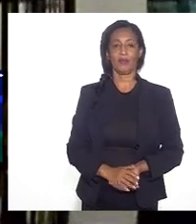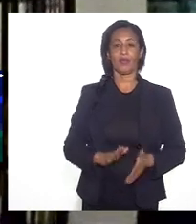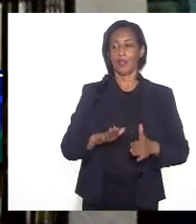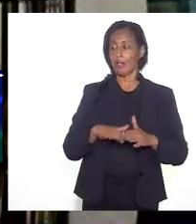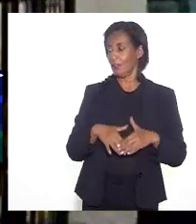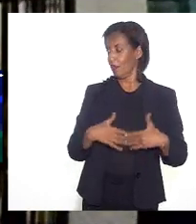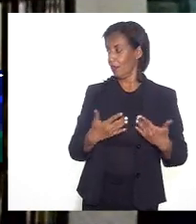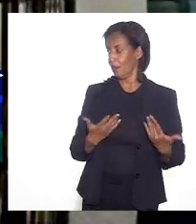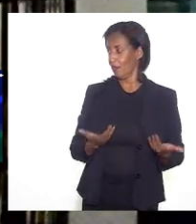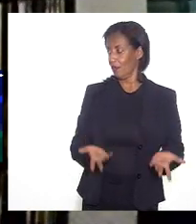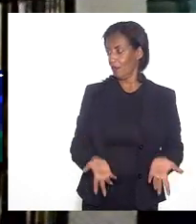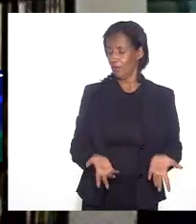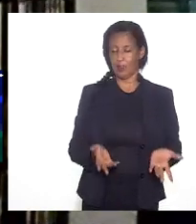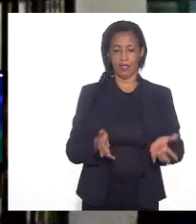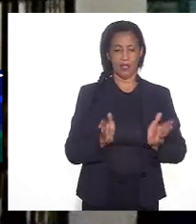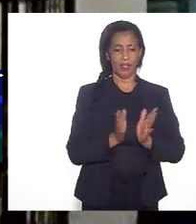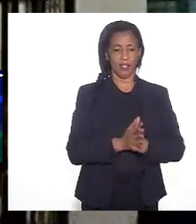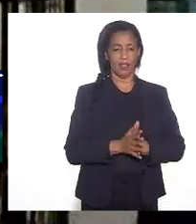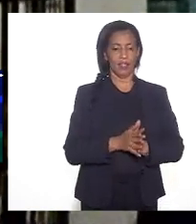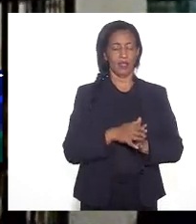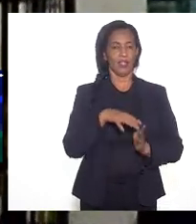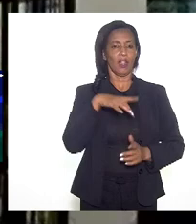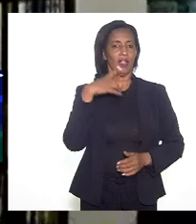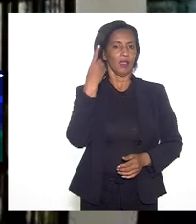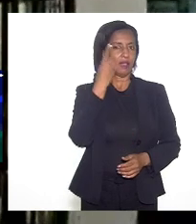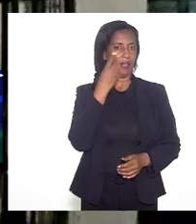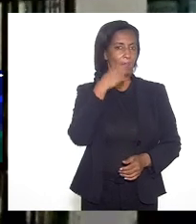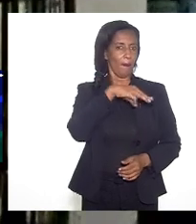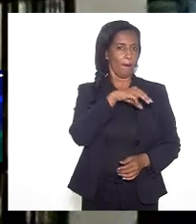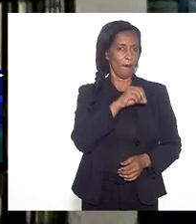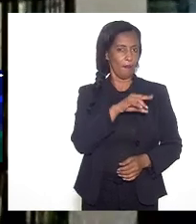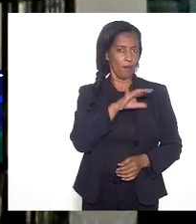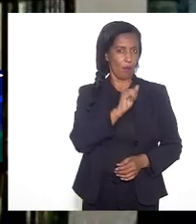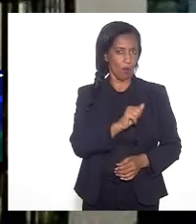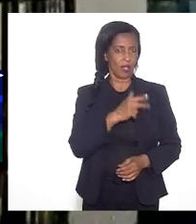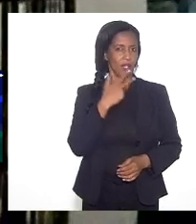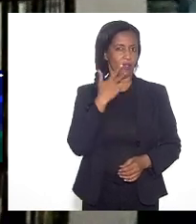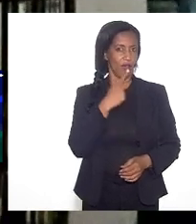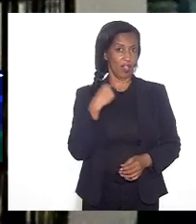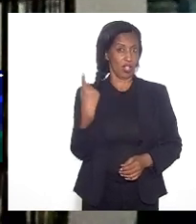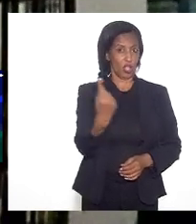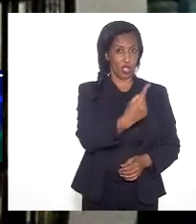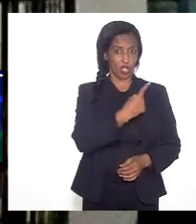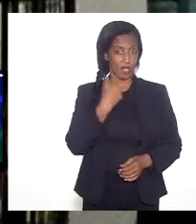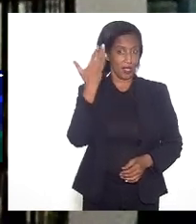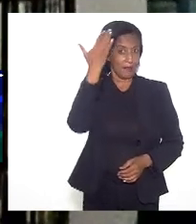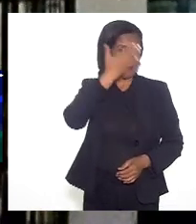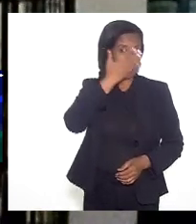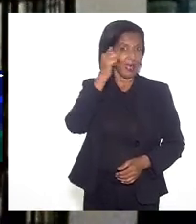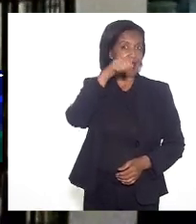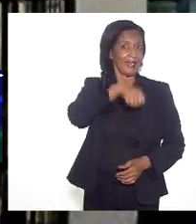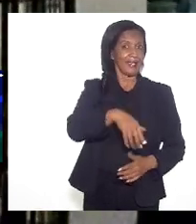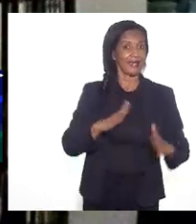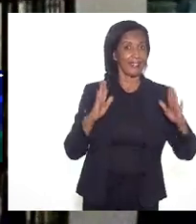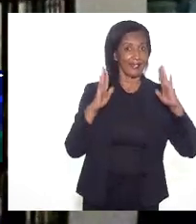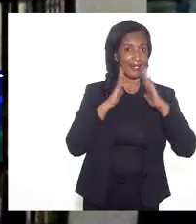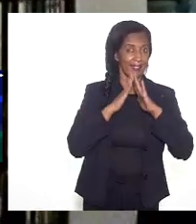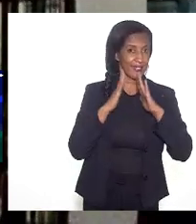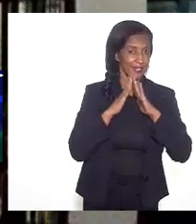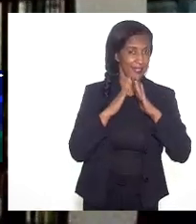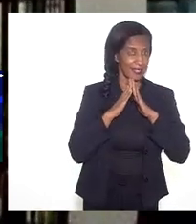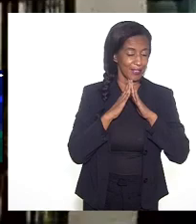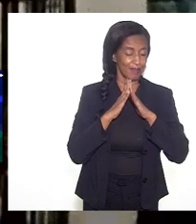Quando a deputada Mônica fala, nossa presença aqui na casa